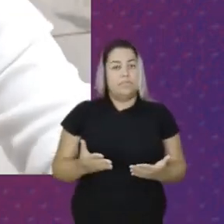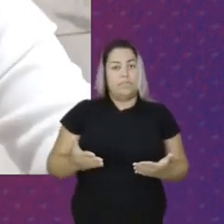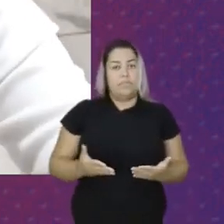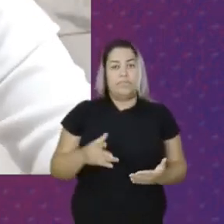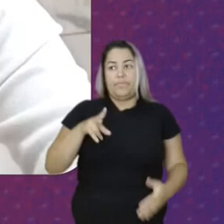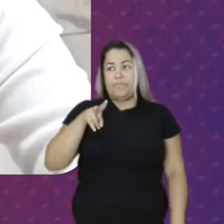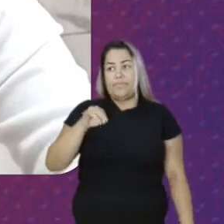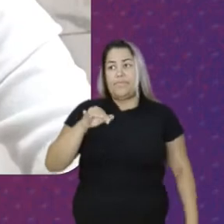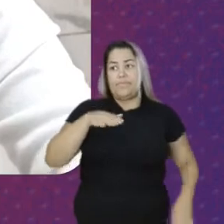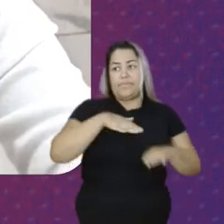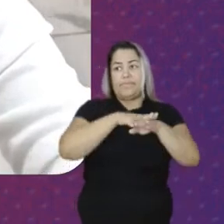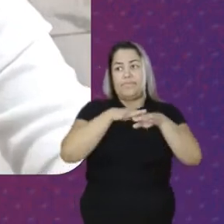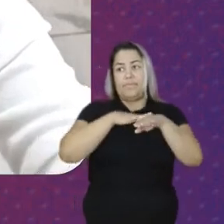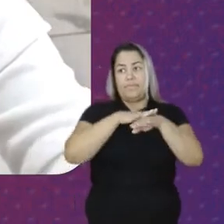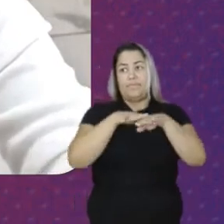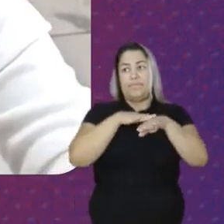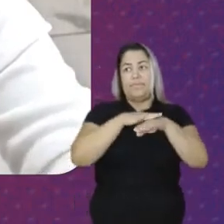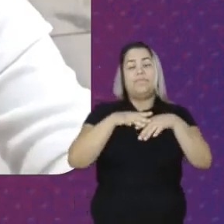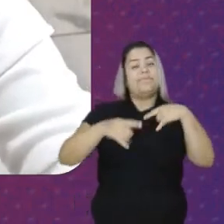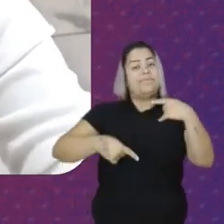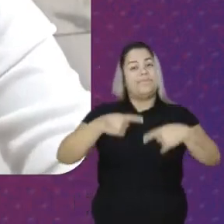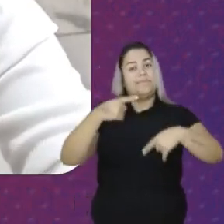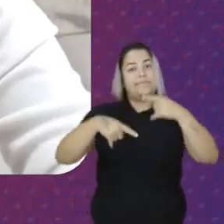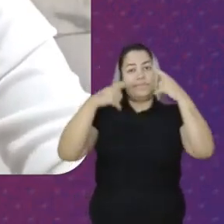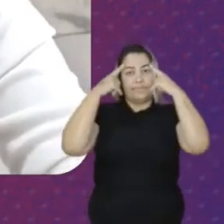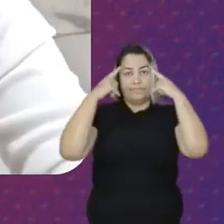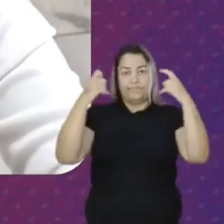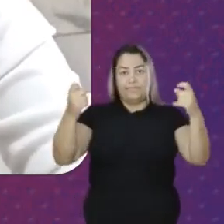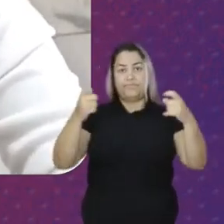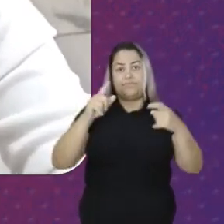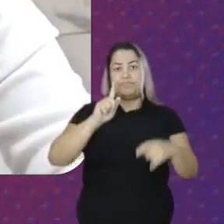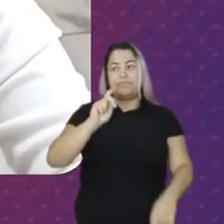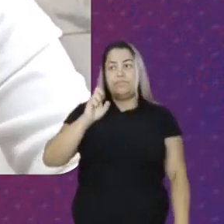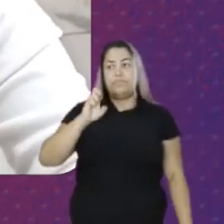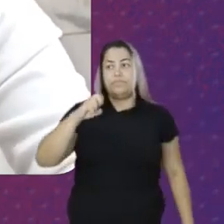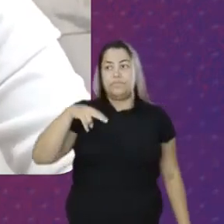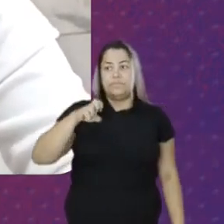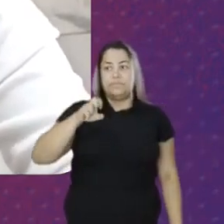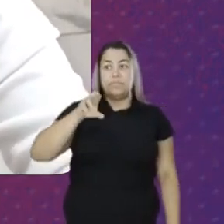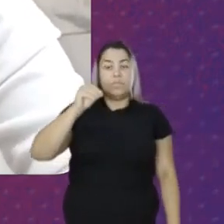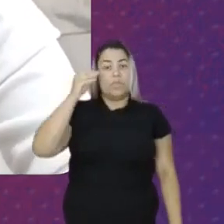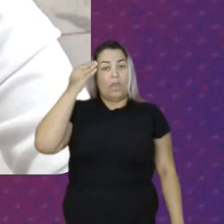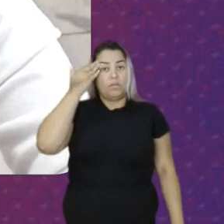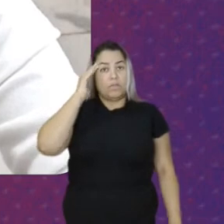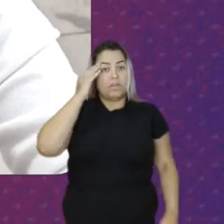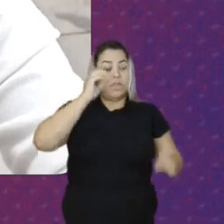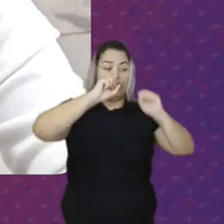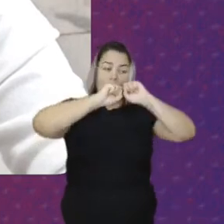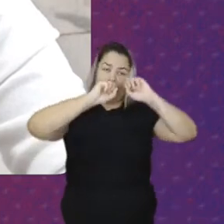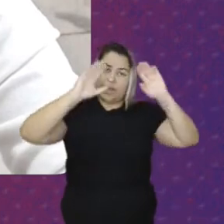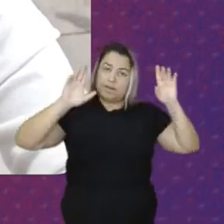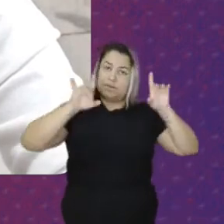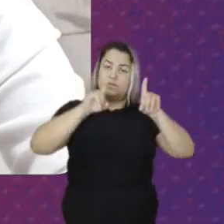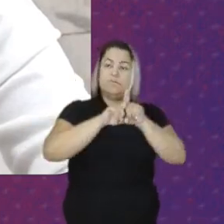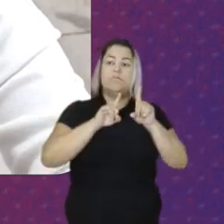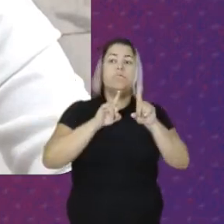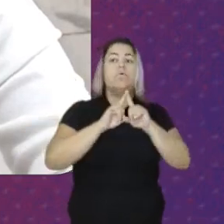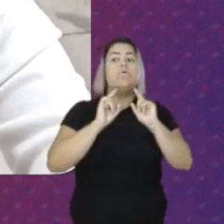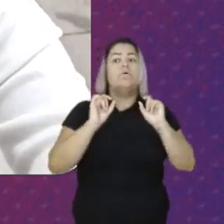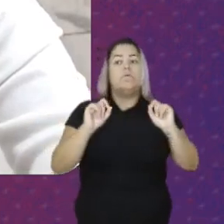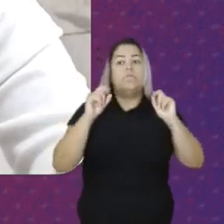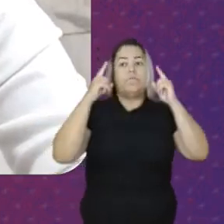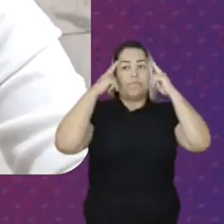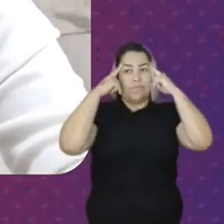um pouquinho sobre violência política de gênero, entender, né, melhor o que é esse tipo de